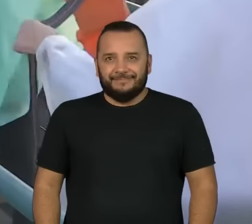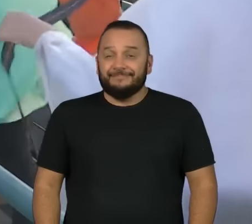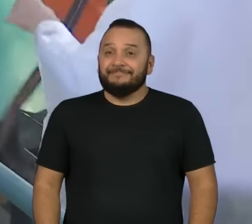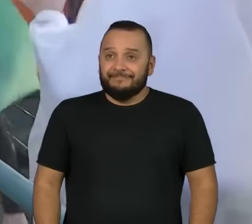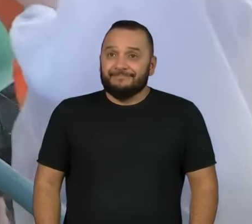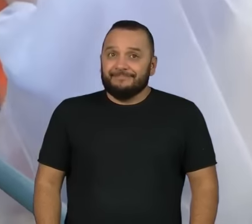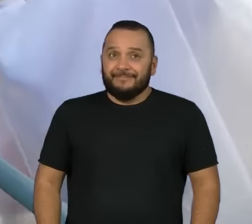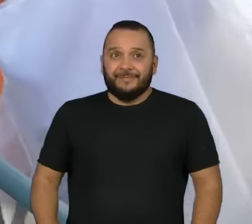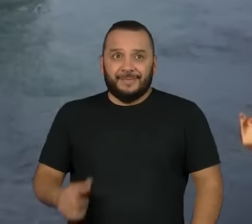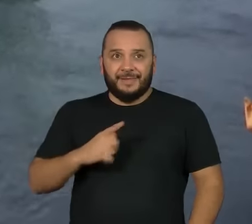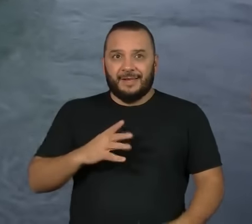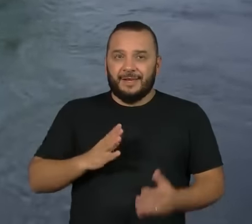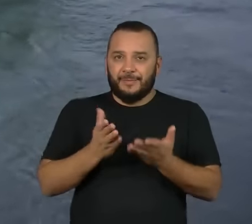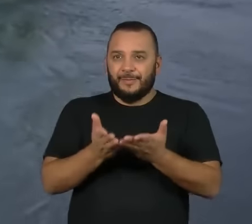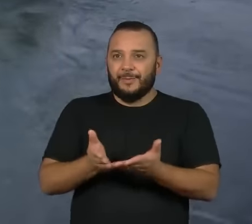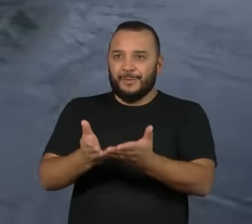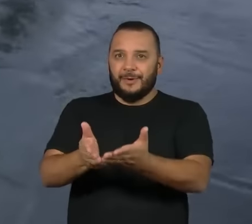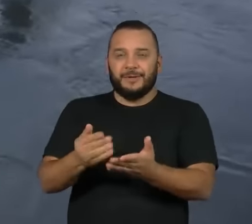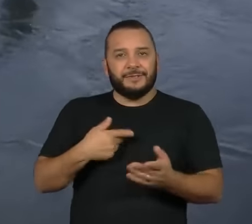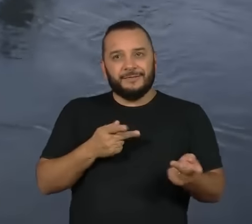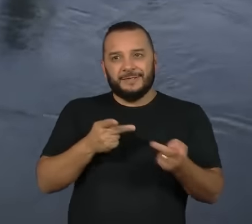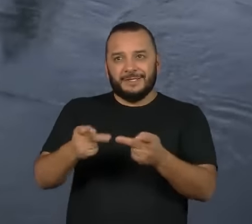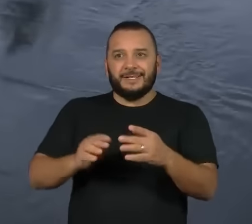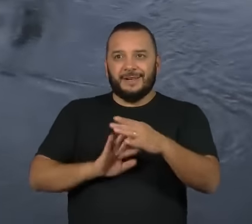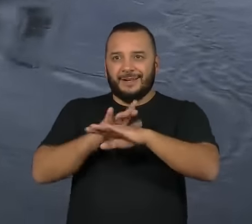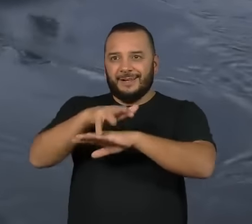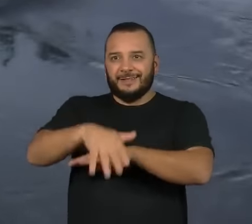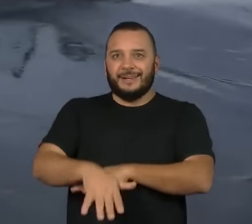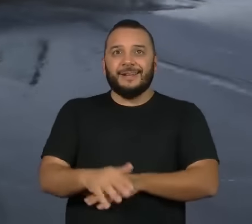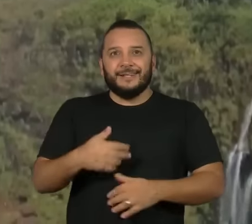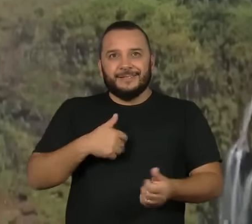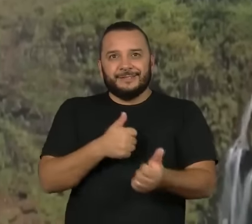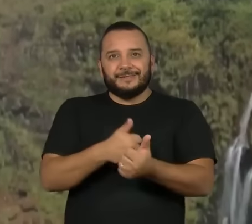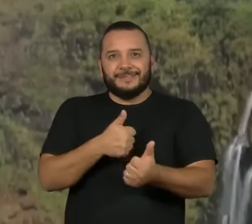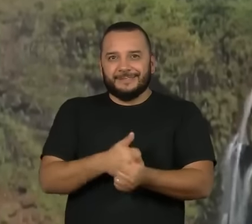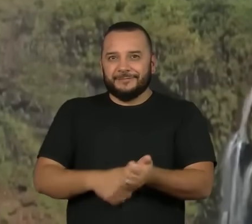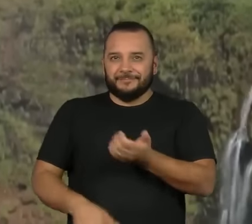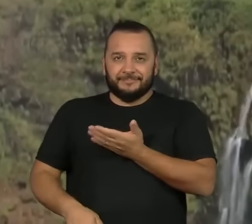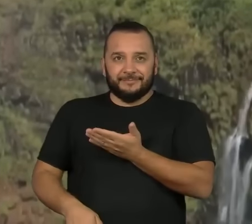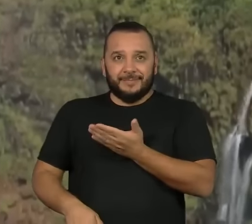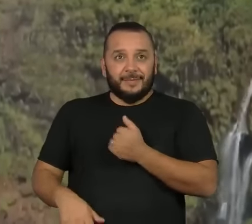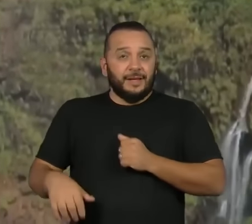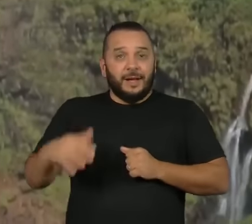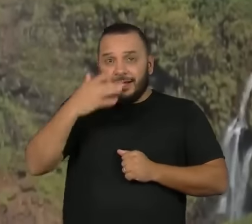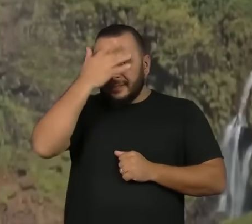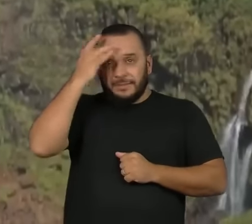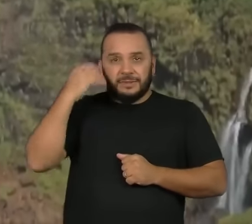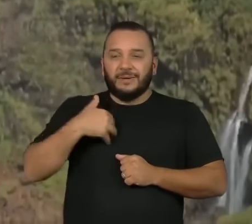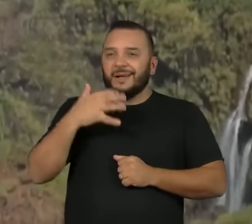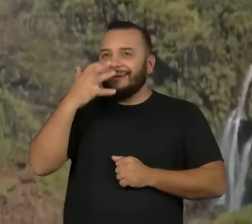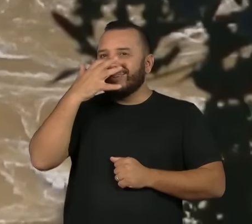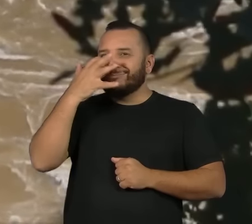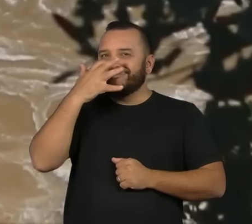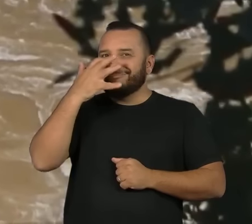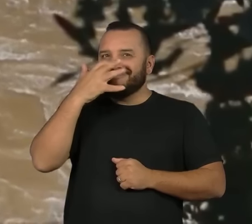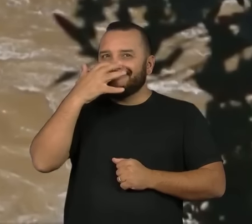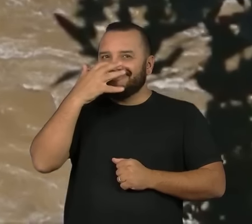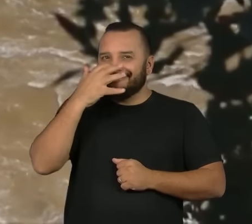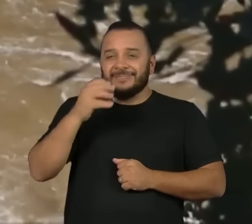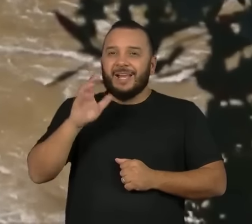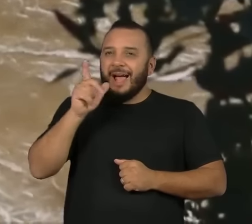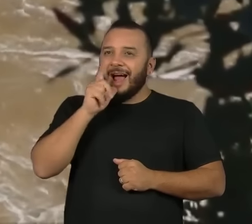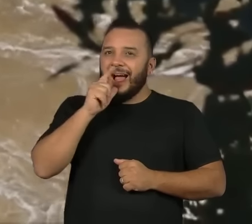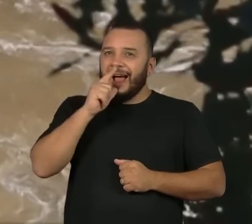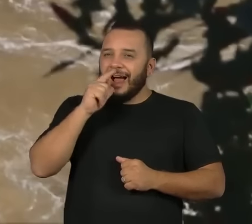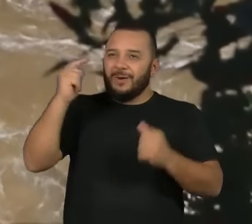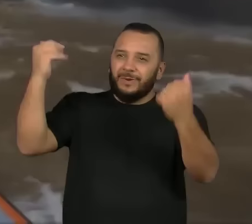Hora de pegar os botes para visitar as cataratas do Iguaçu bem de perto. Turistas apreciam tanto que não se importam de